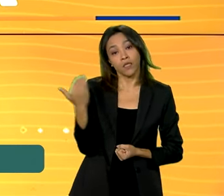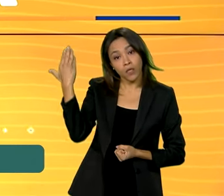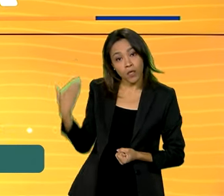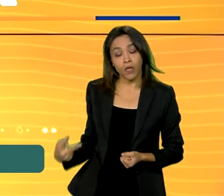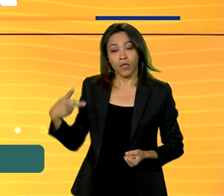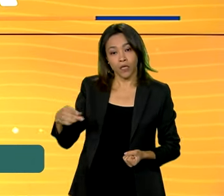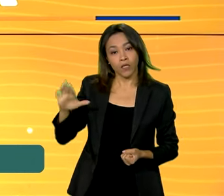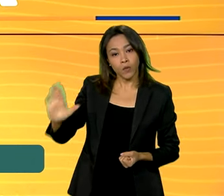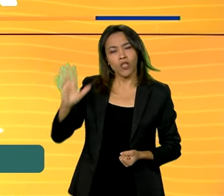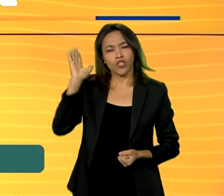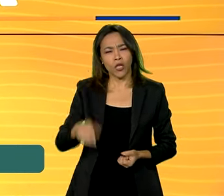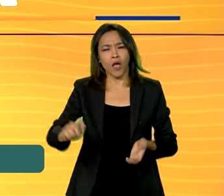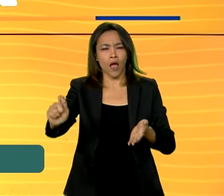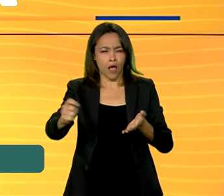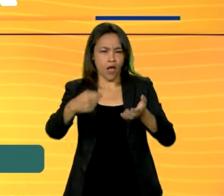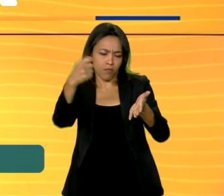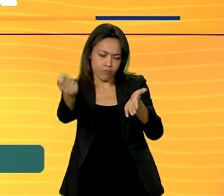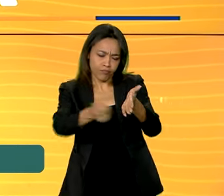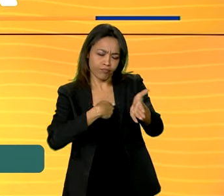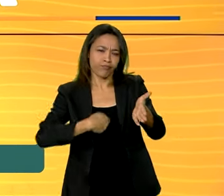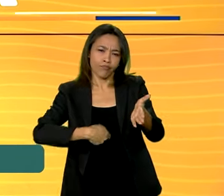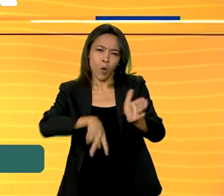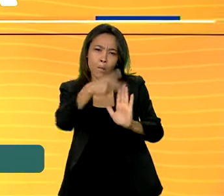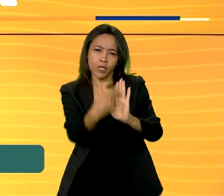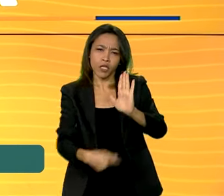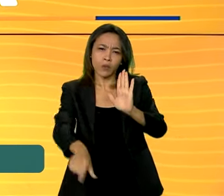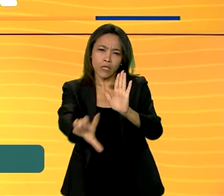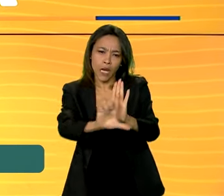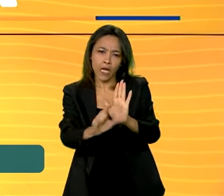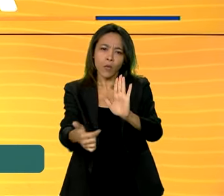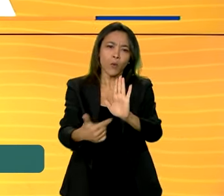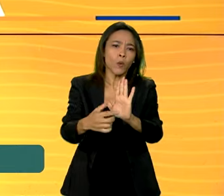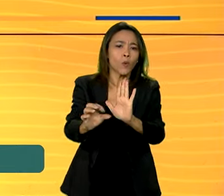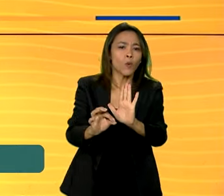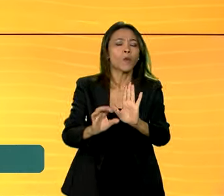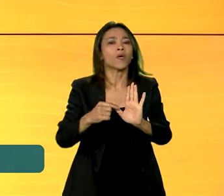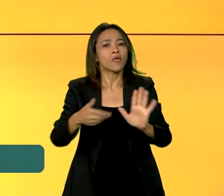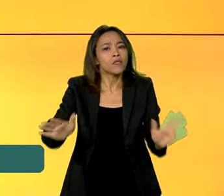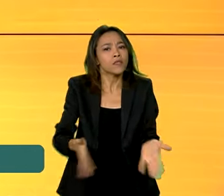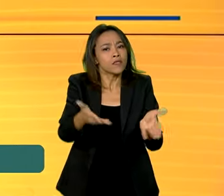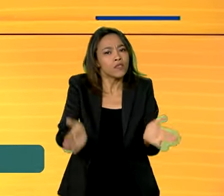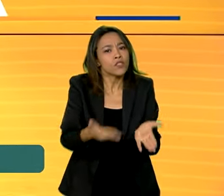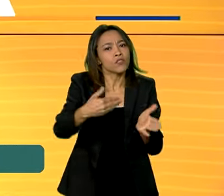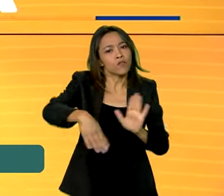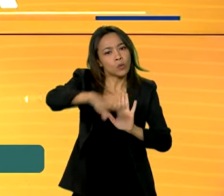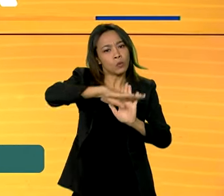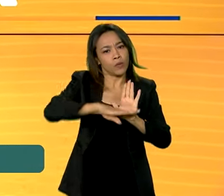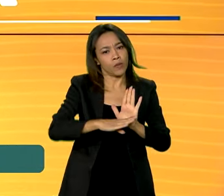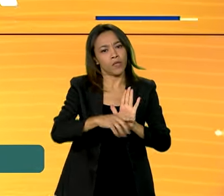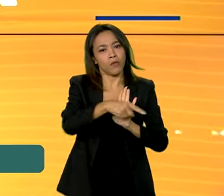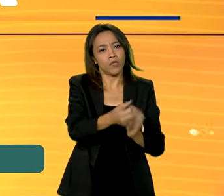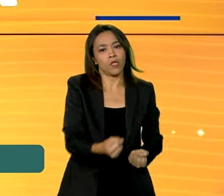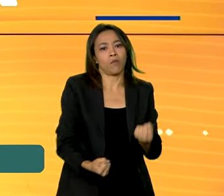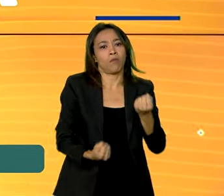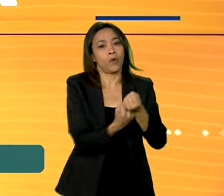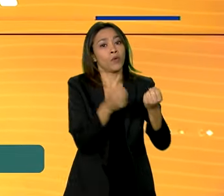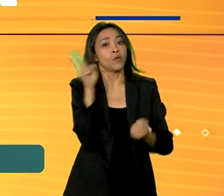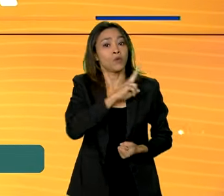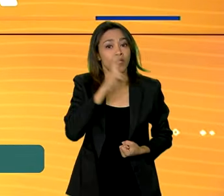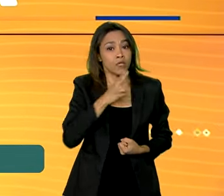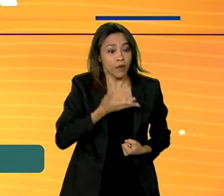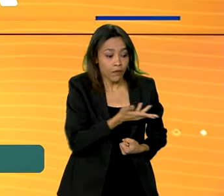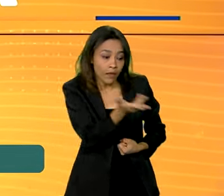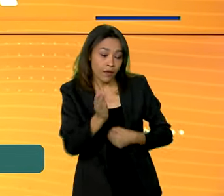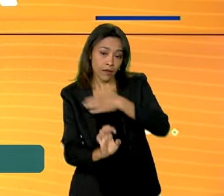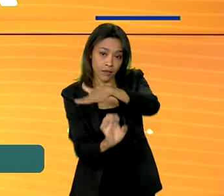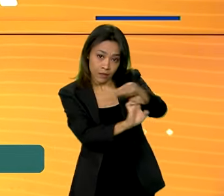Lula sancionou um projeto de lei que retoma e reformula incentivos do Programa Emergencial de Retomada do Setor de